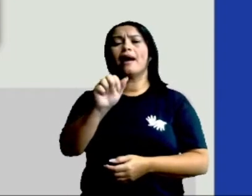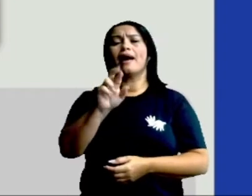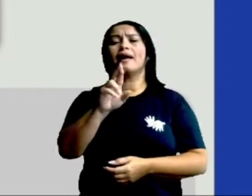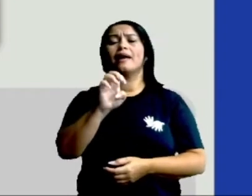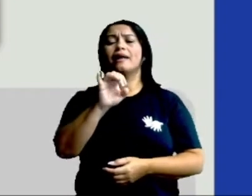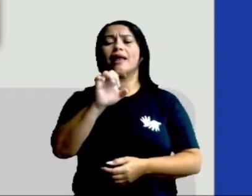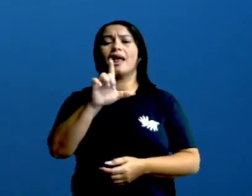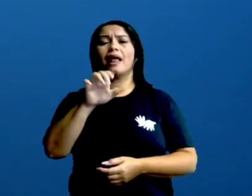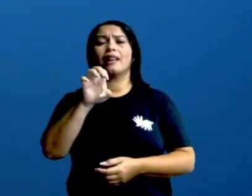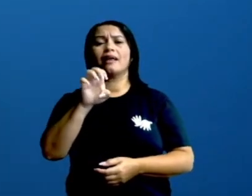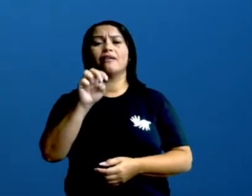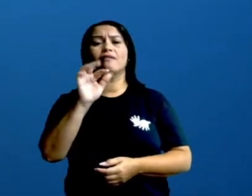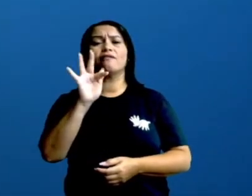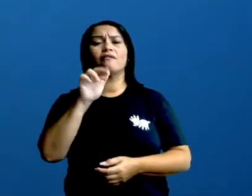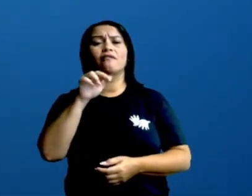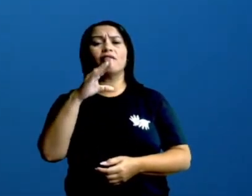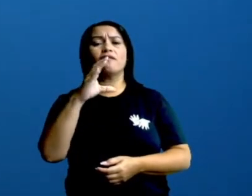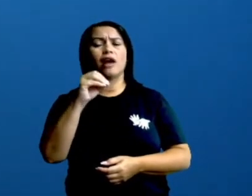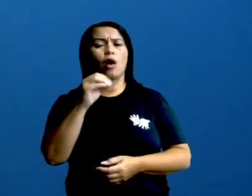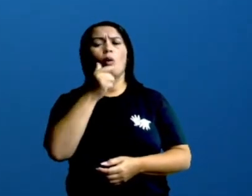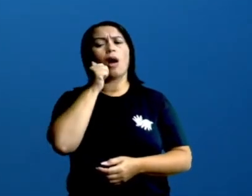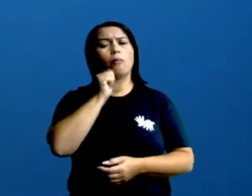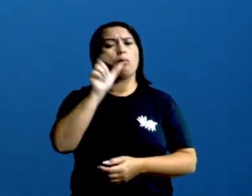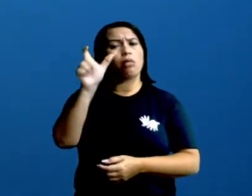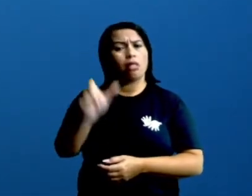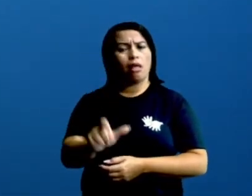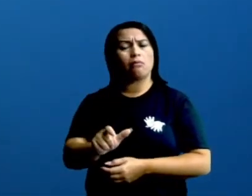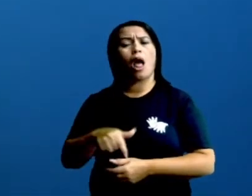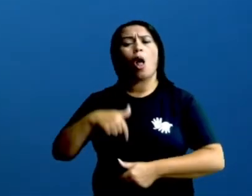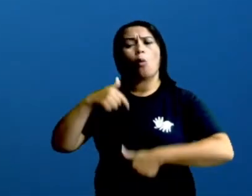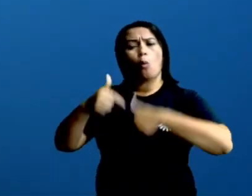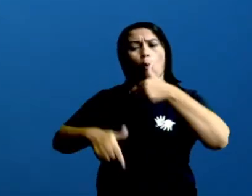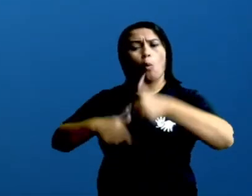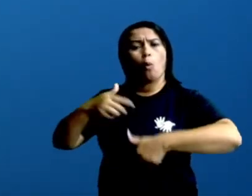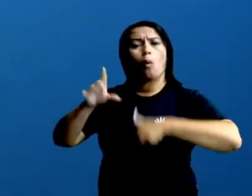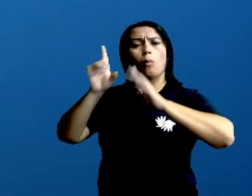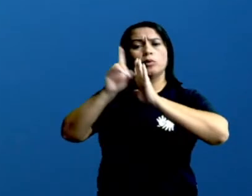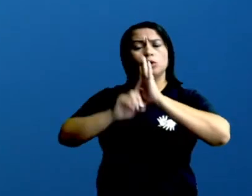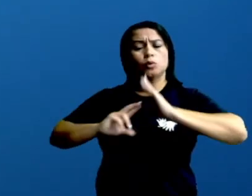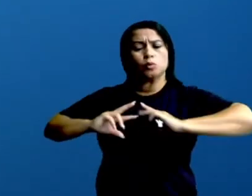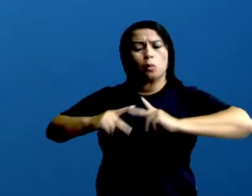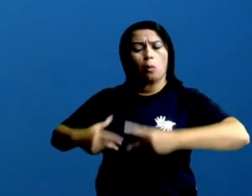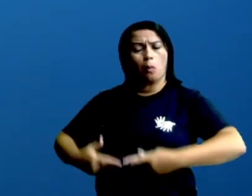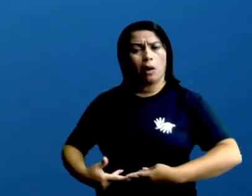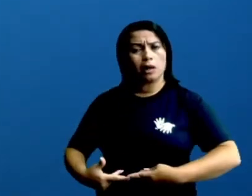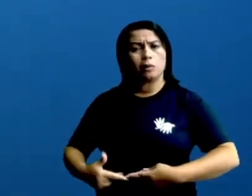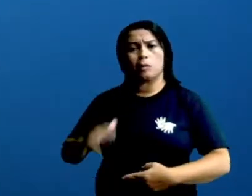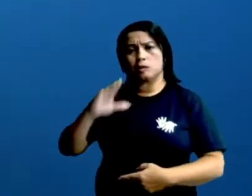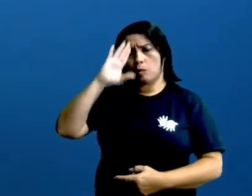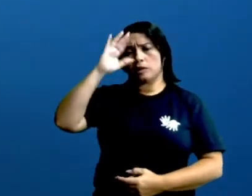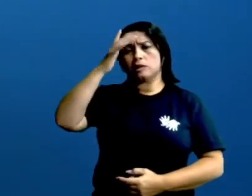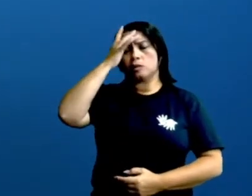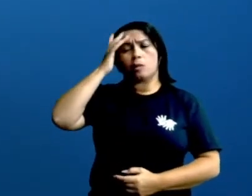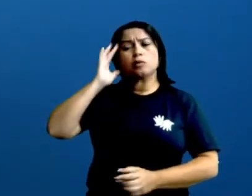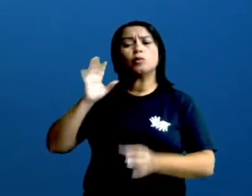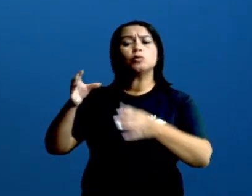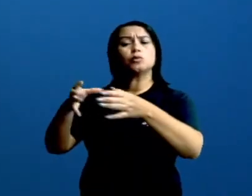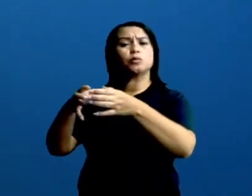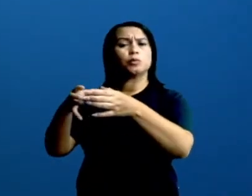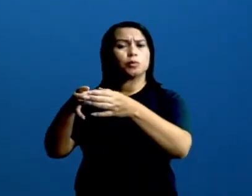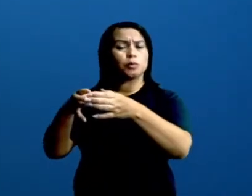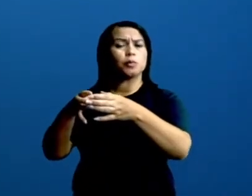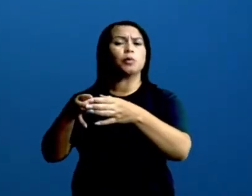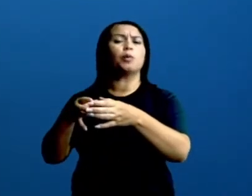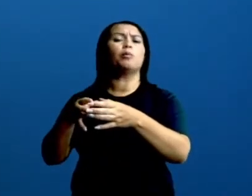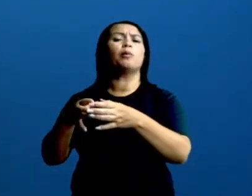que foi uma pessoa que lutou muito pelos direitos humanos, principalmente das pessoas da comunidade,